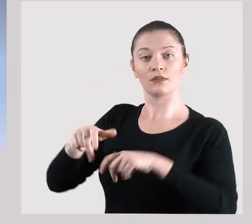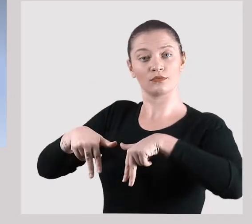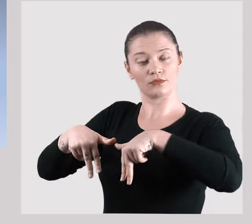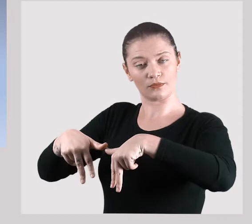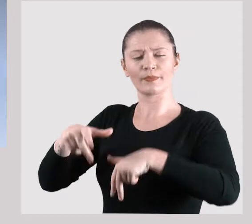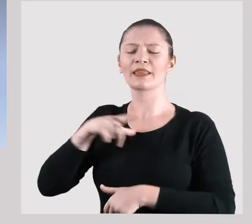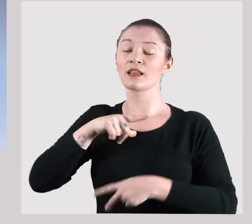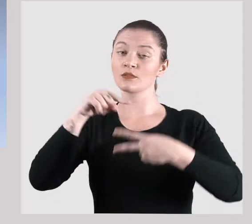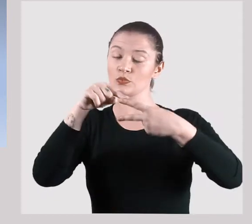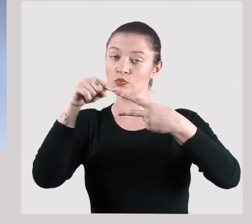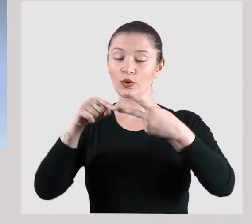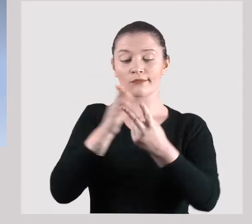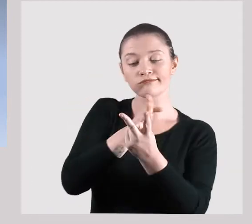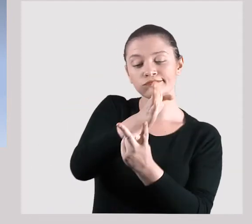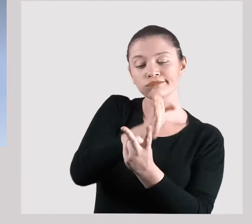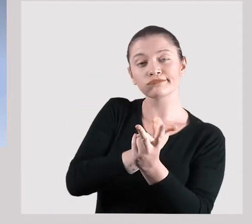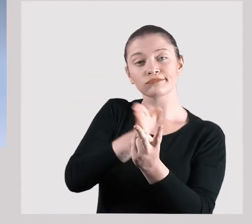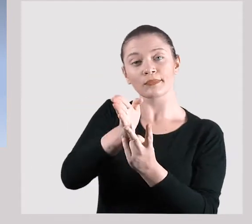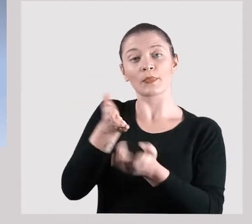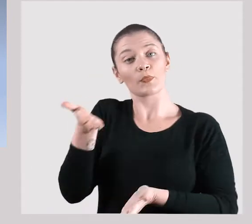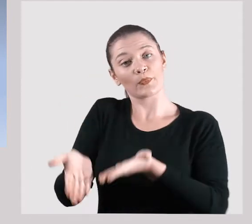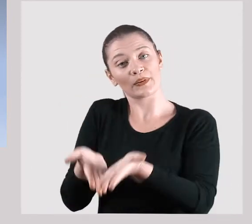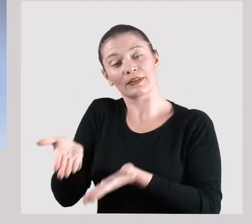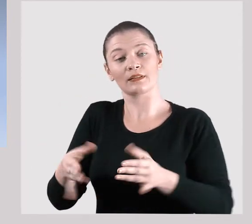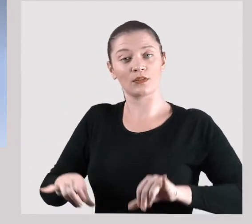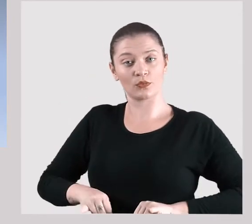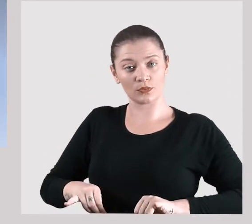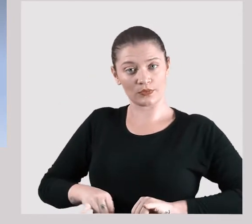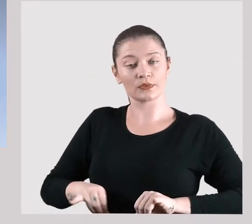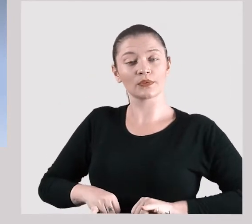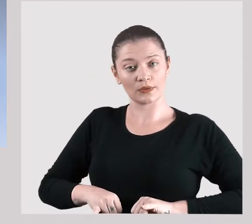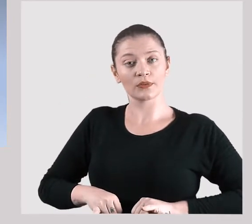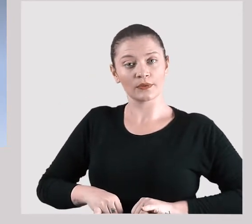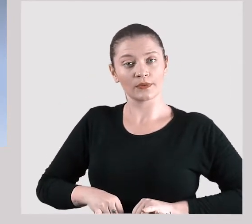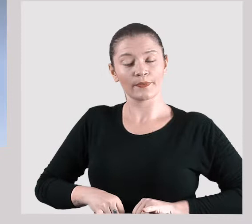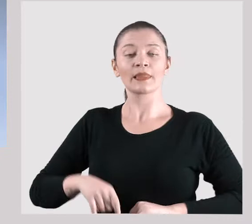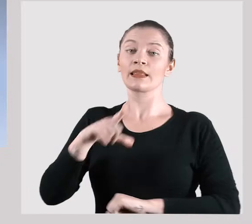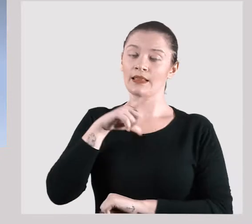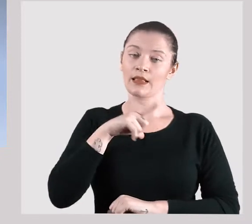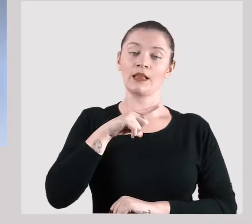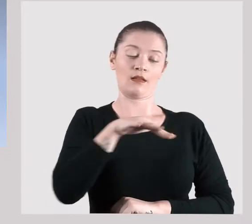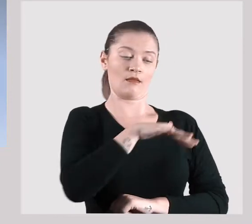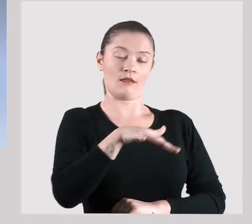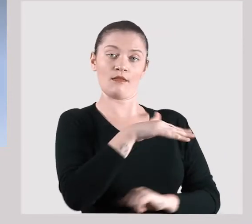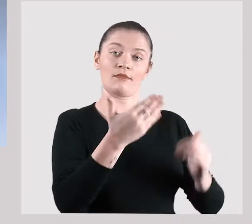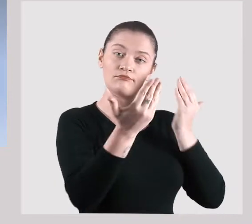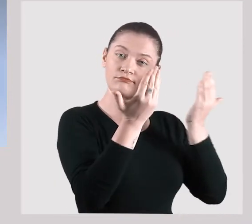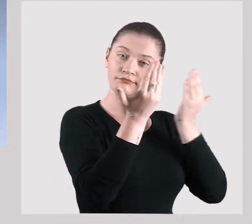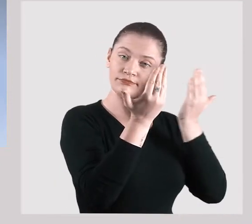abordagens para tratar essa disforia, esse sofrimento, né? Em relação ao gênero, existe a abordagem psicoterápica, que